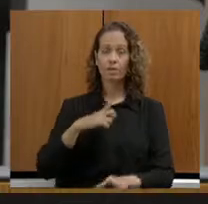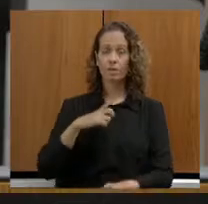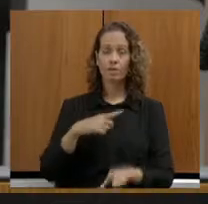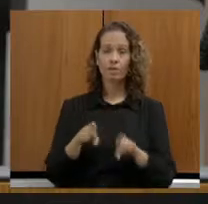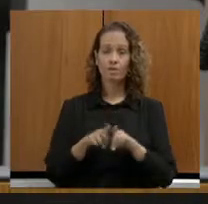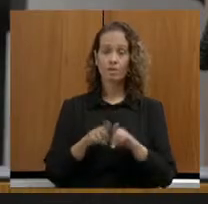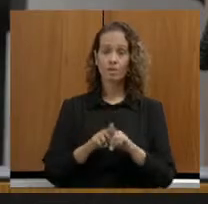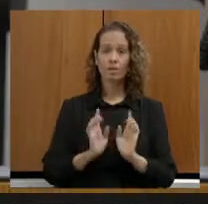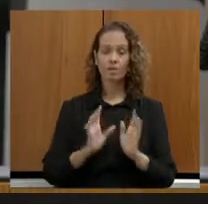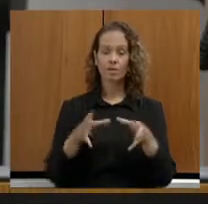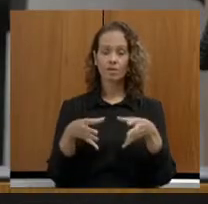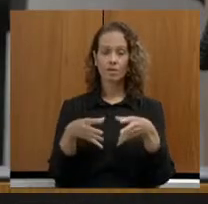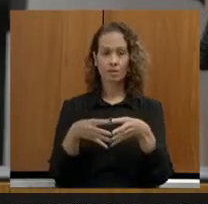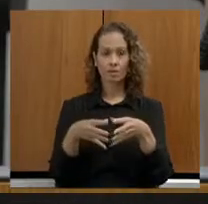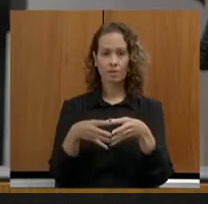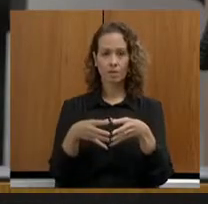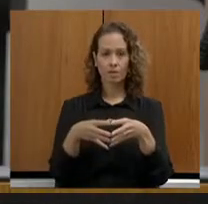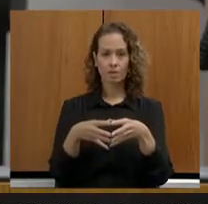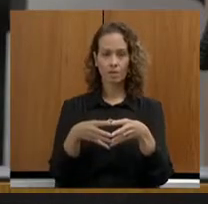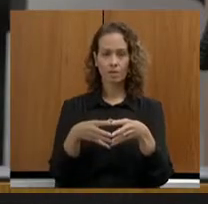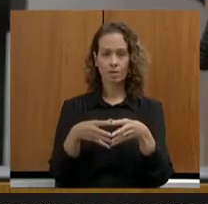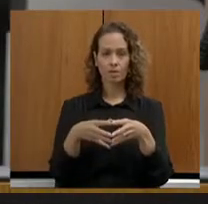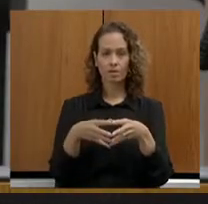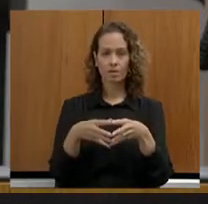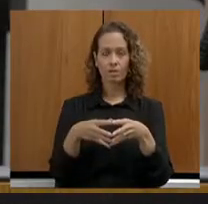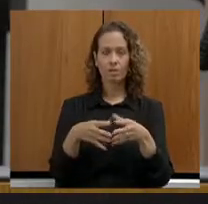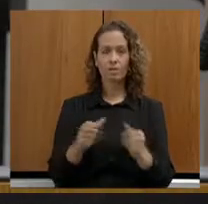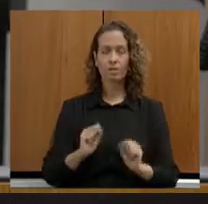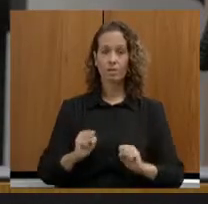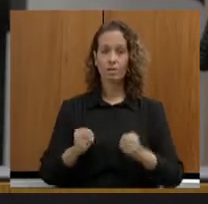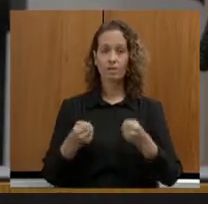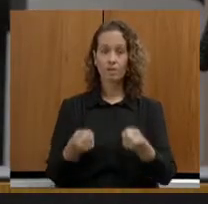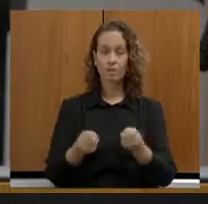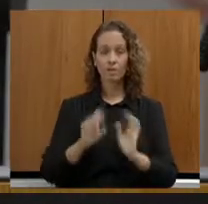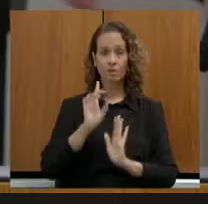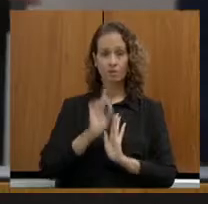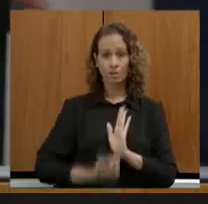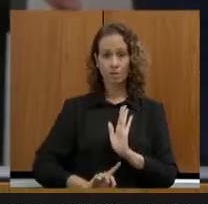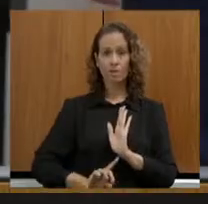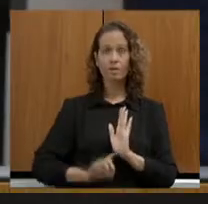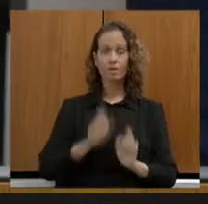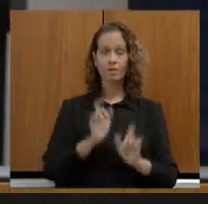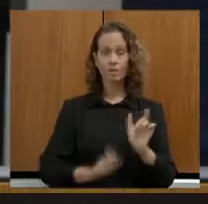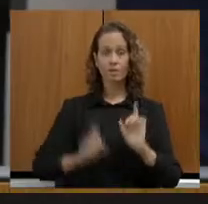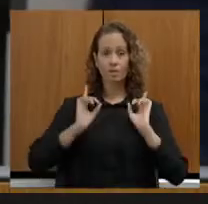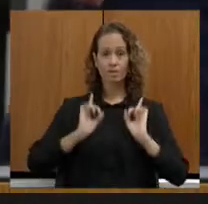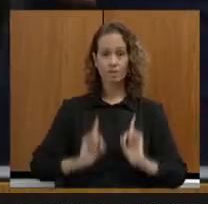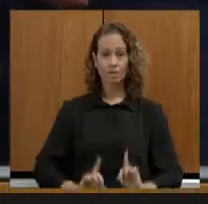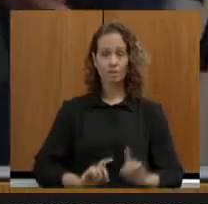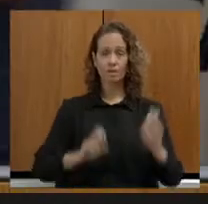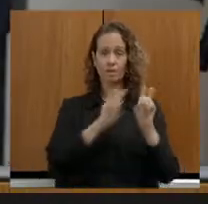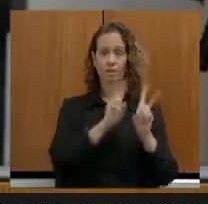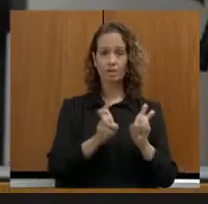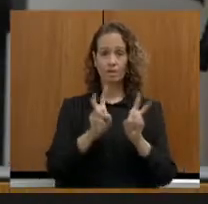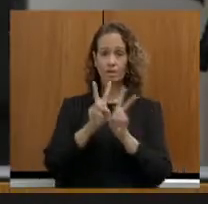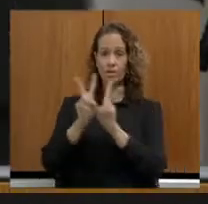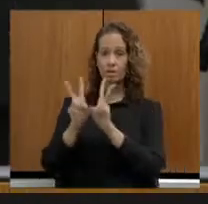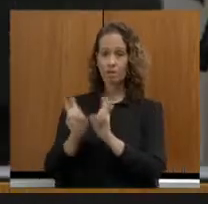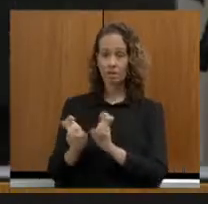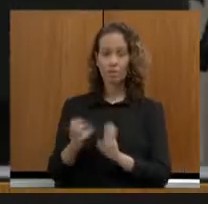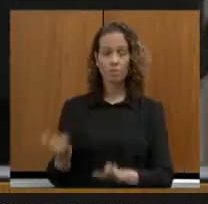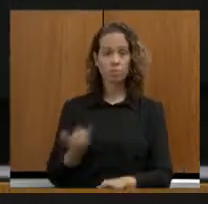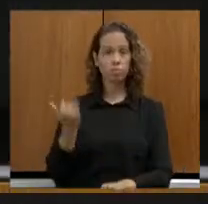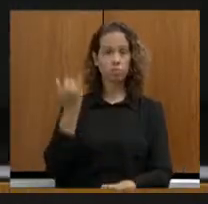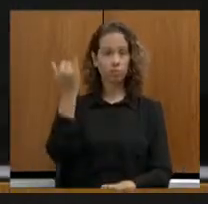também a comissão de defesa dos direitos da pessoa com deficiência são assuntos extremamente